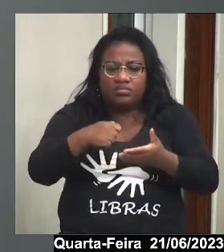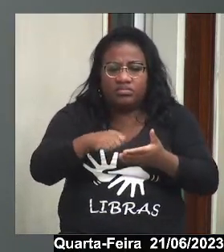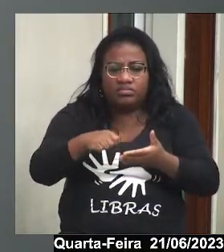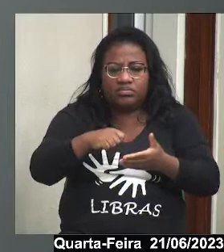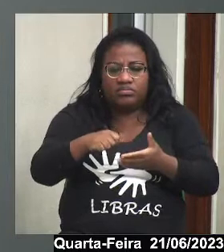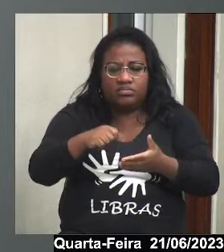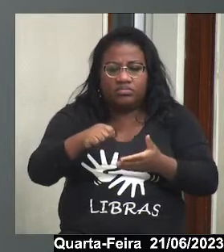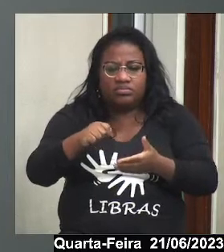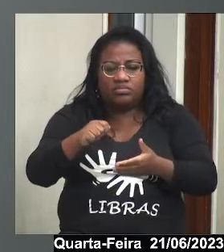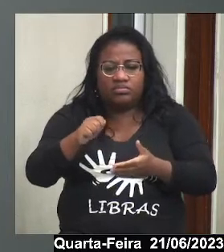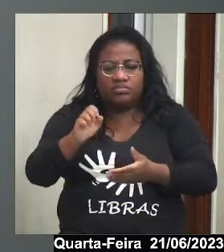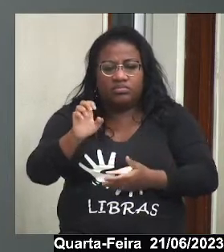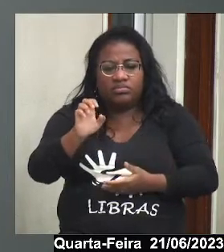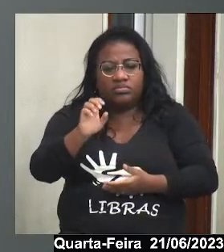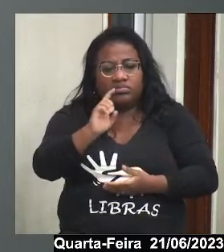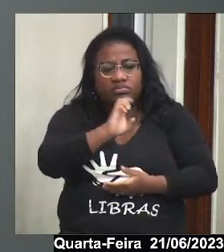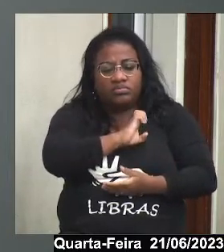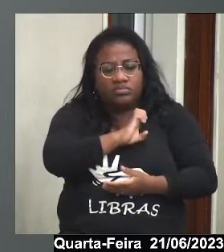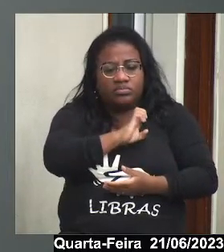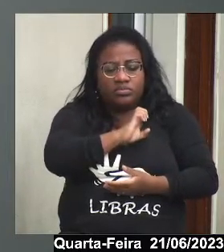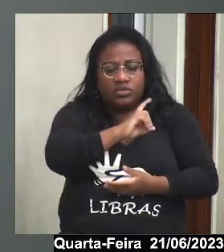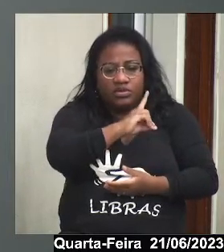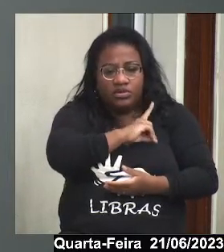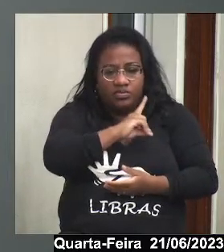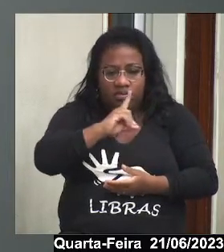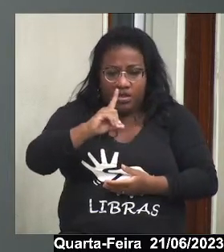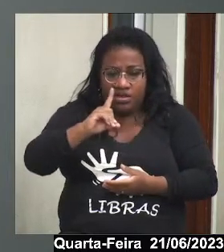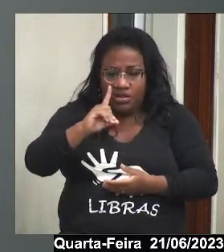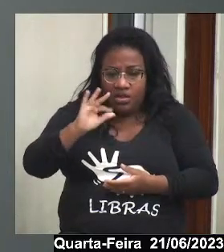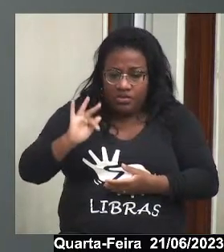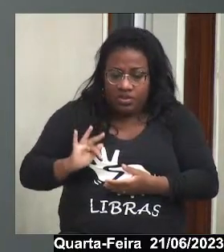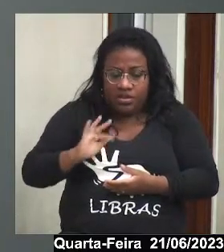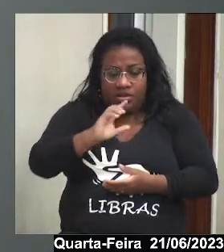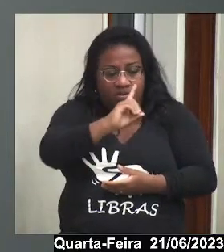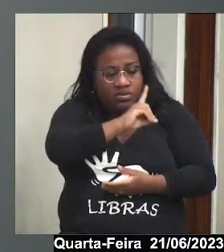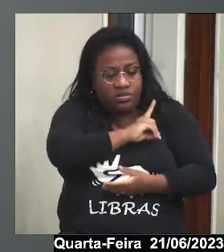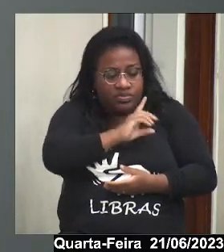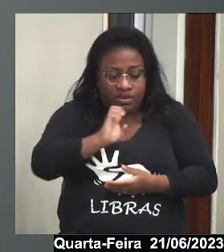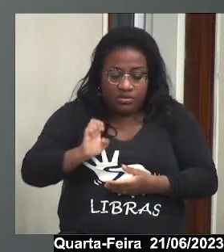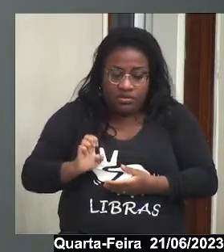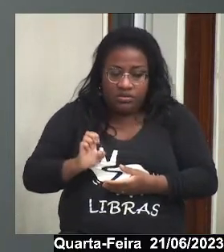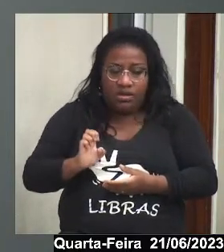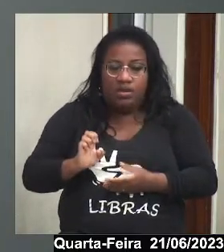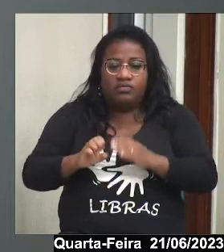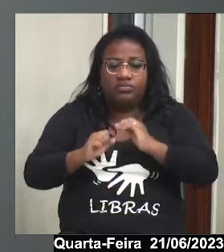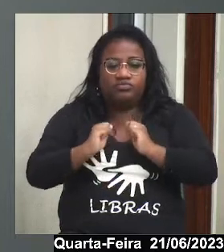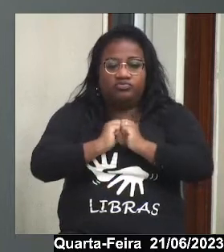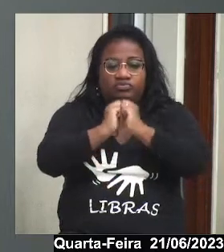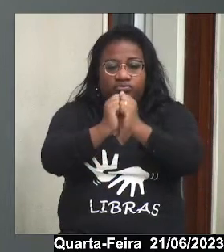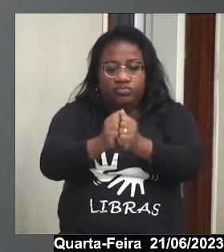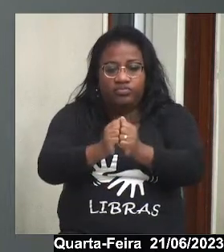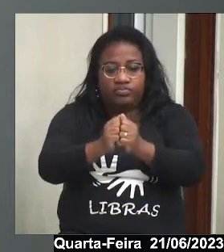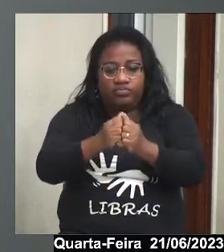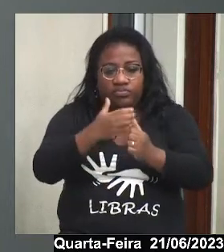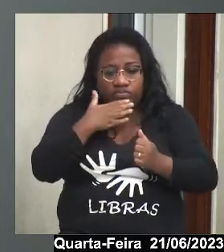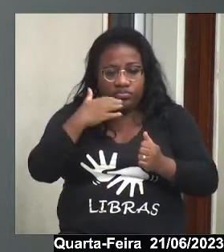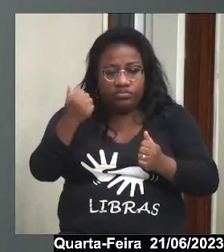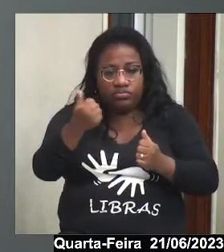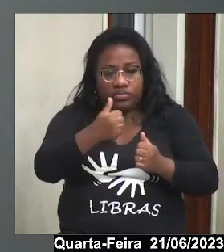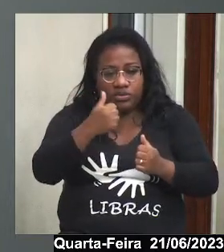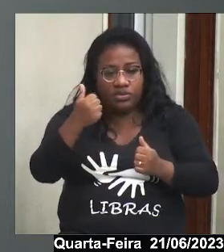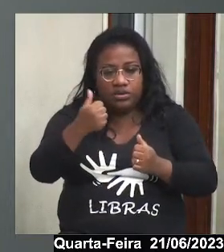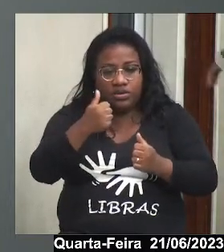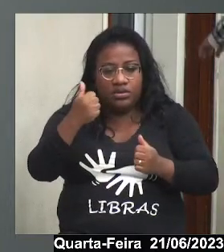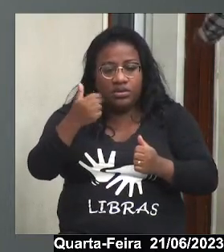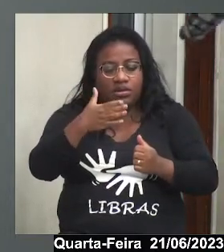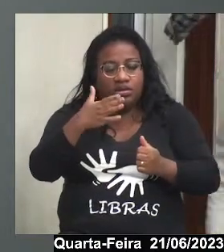na porta de deputado estadual, vou bater na porta do deputado federal e vou sim, junto com o prefeito, trazer esse recurso e executar